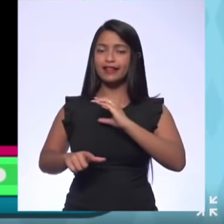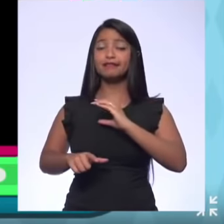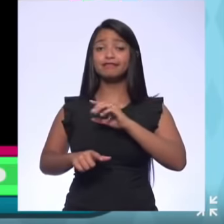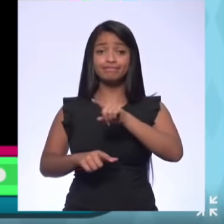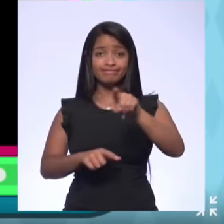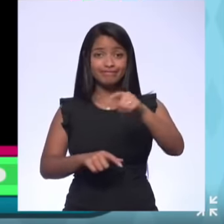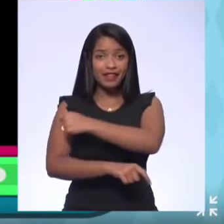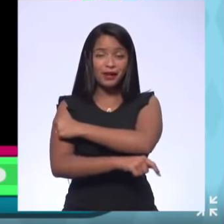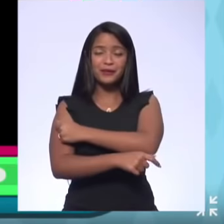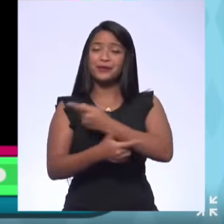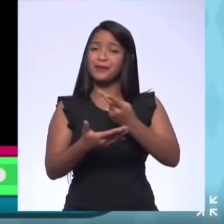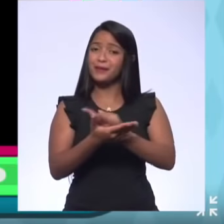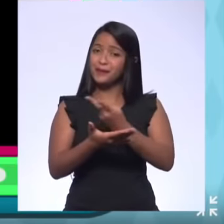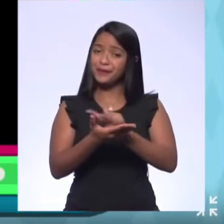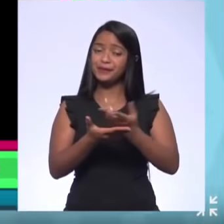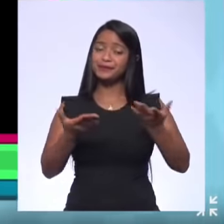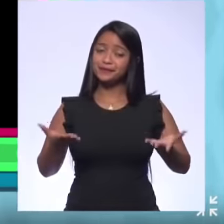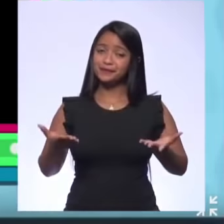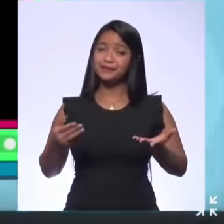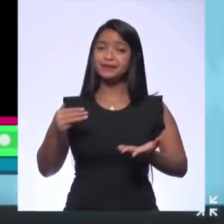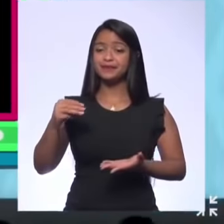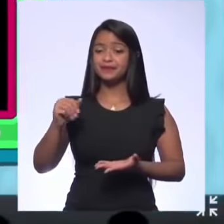hein? Agora o Marcos vai mostrar